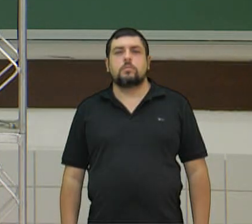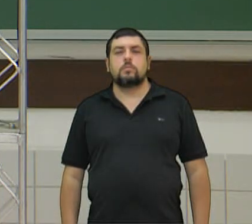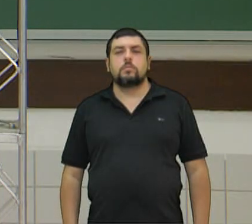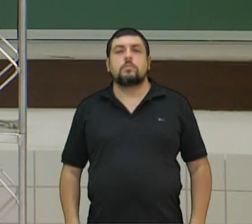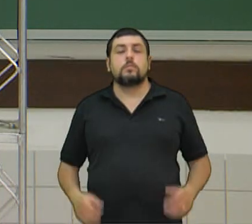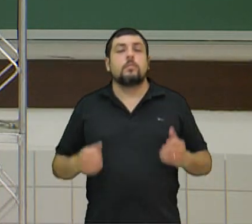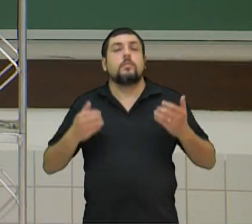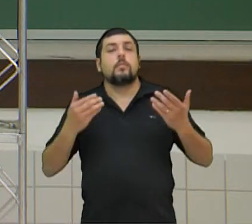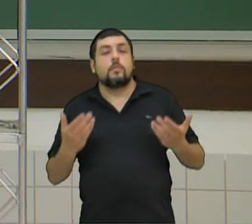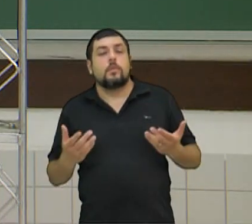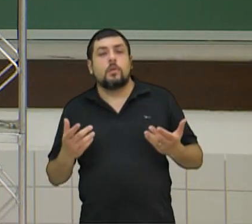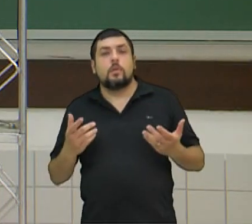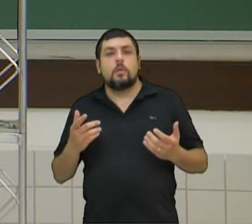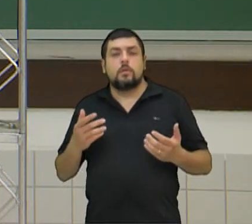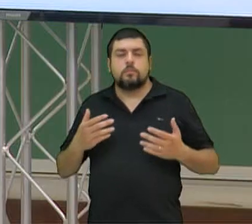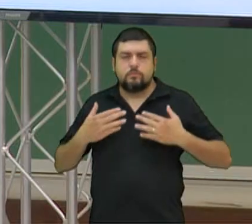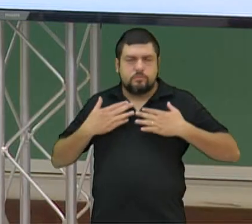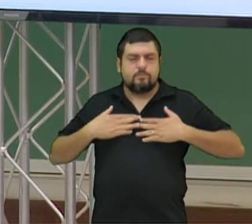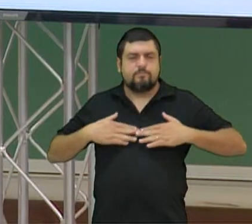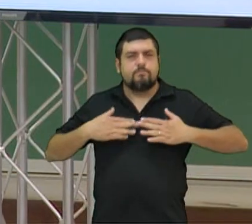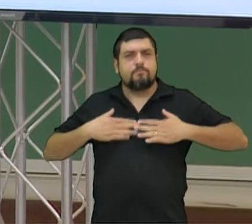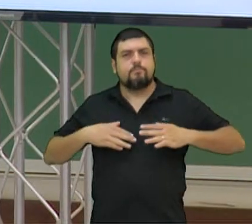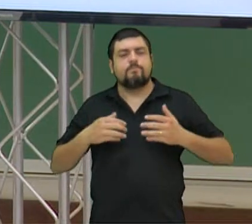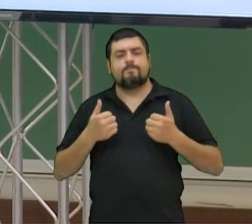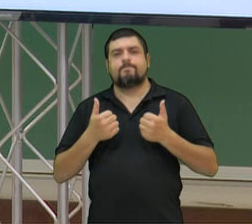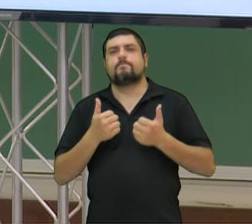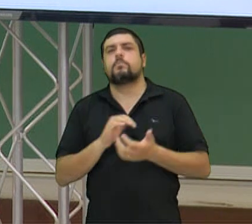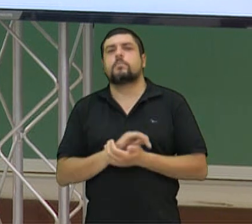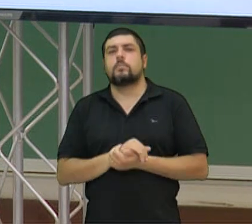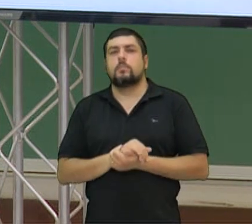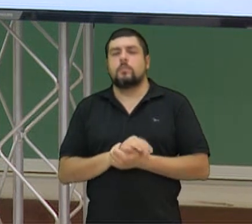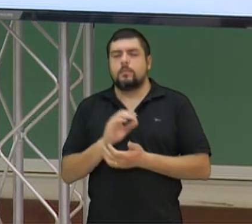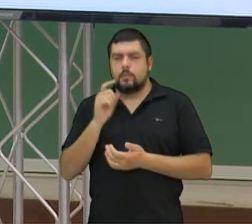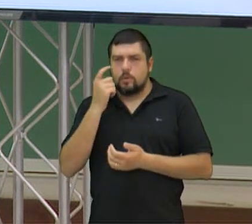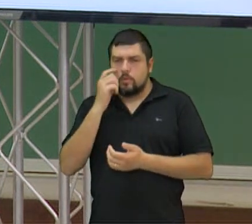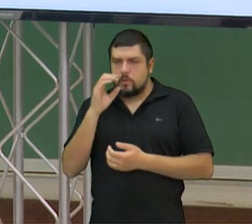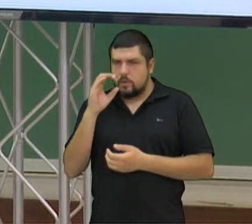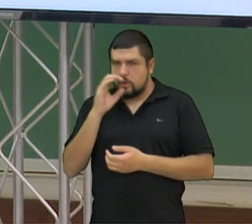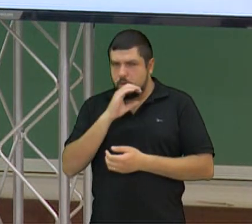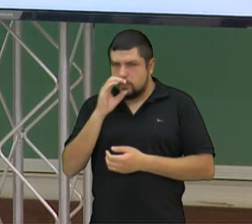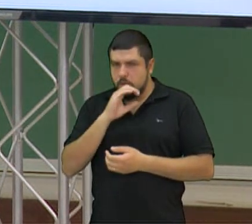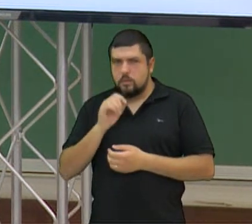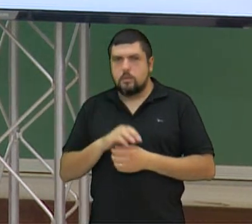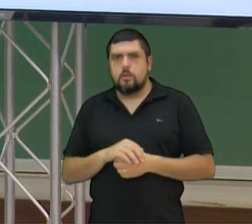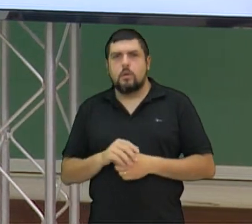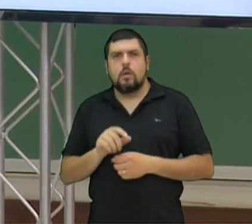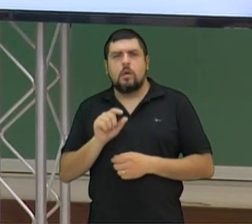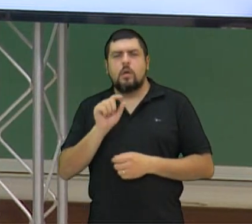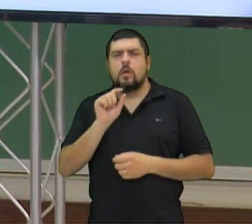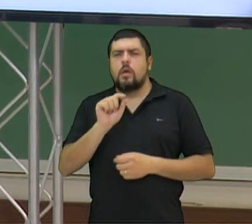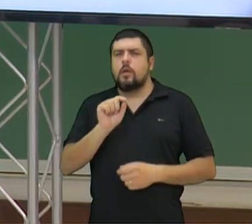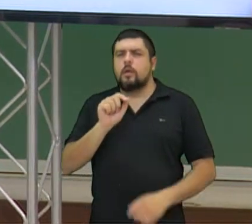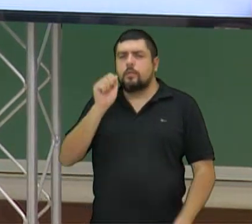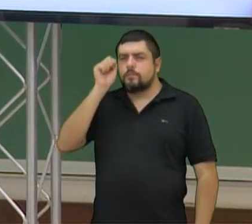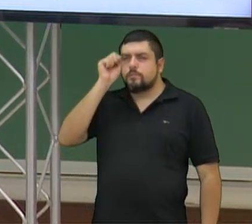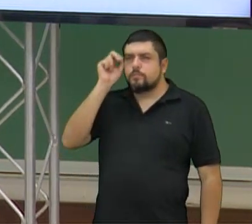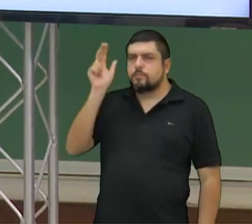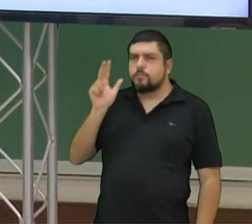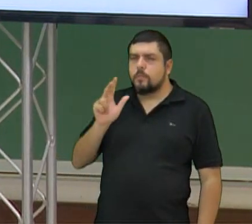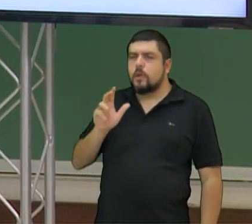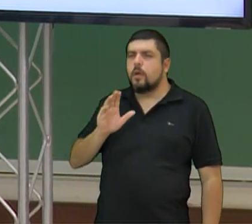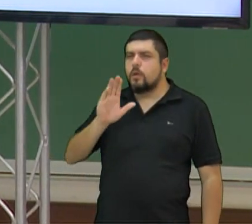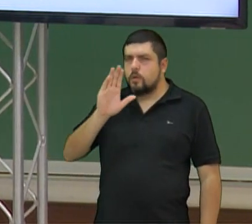E aí, gente, tranquila a questão? Pessoal, rapidinho aqui, ó. Quem já é malandrão já percebeu que